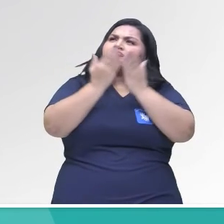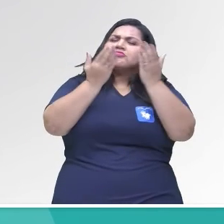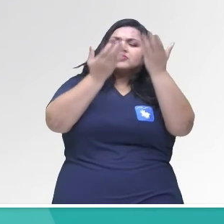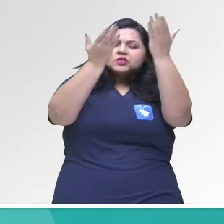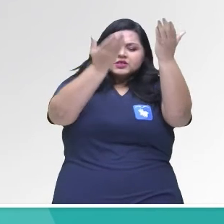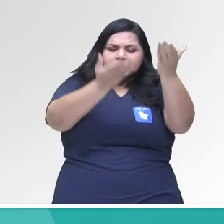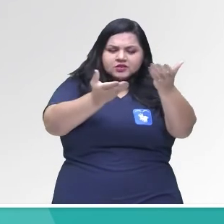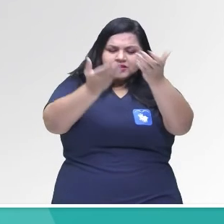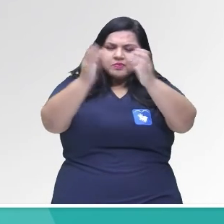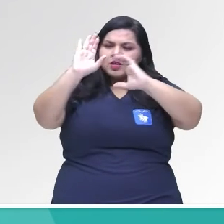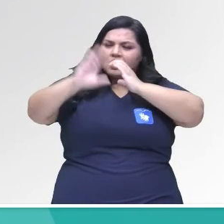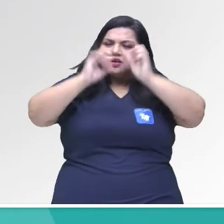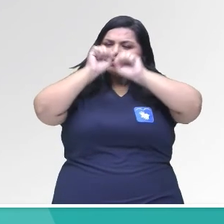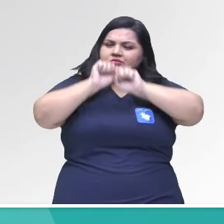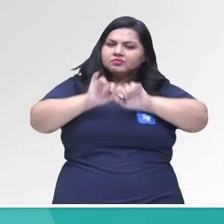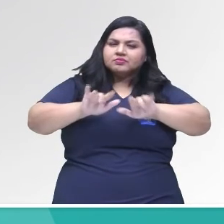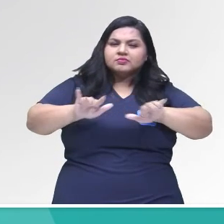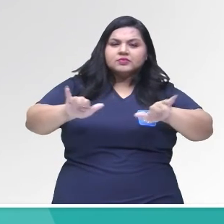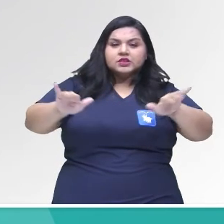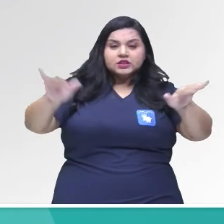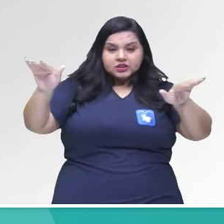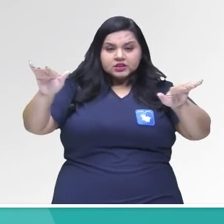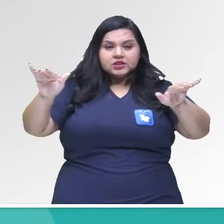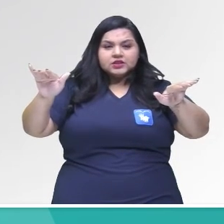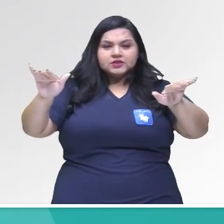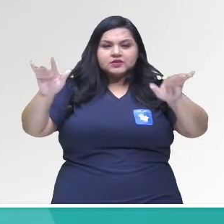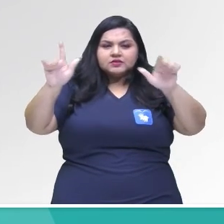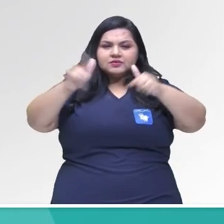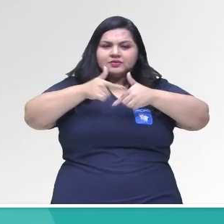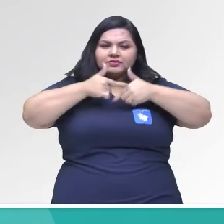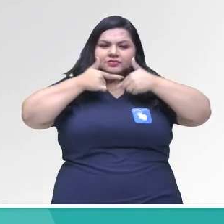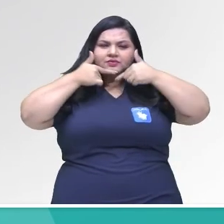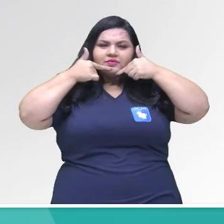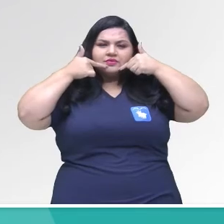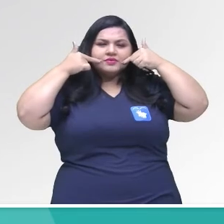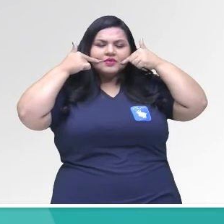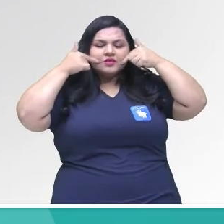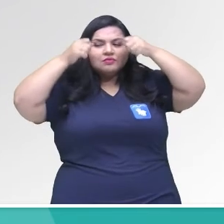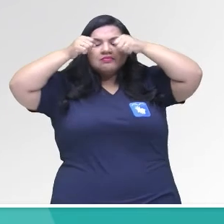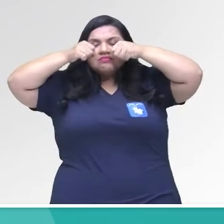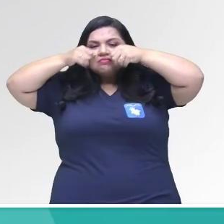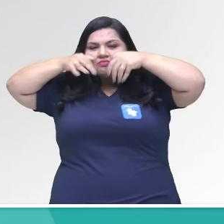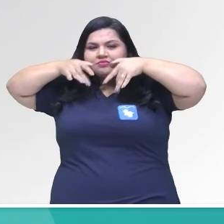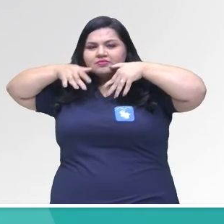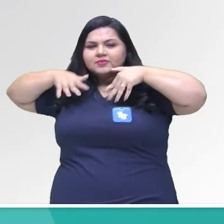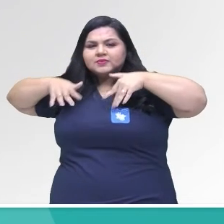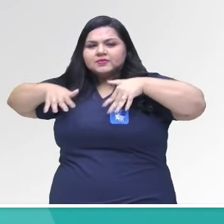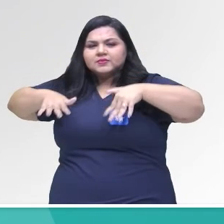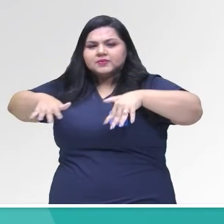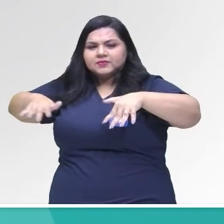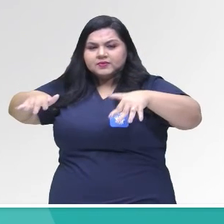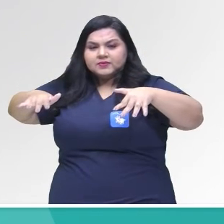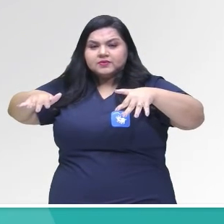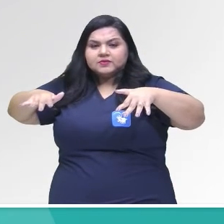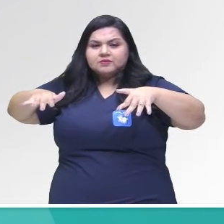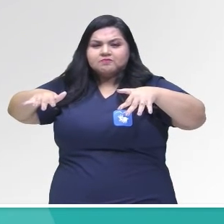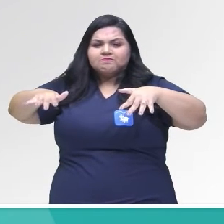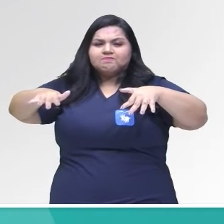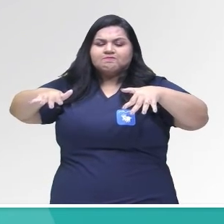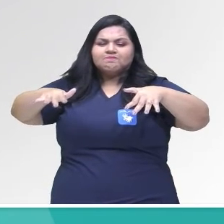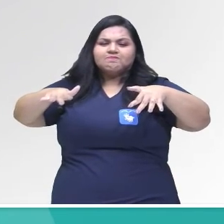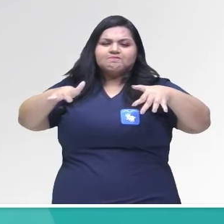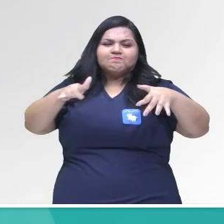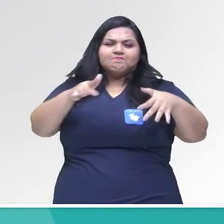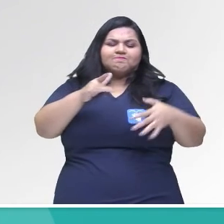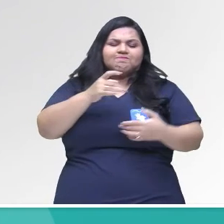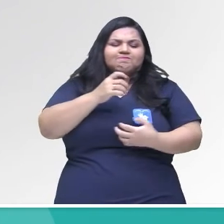meu canto, e rir meu riso e derramar meu pranto, ao seu